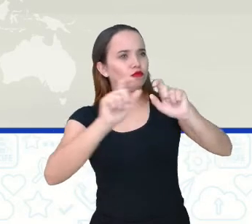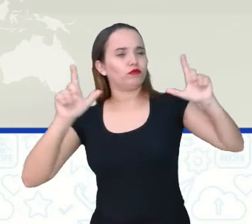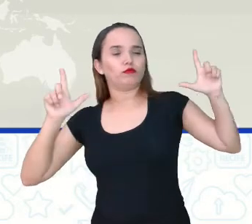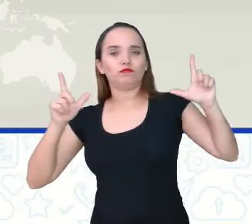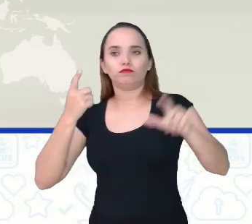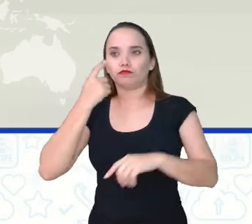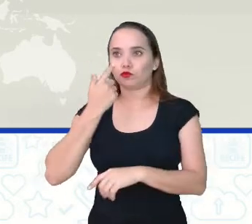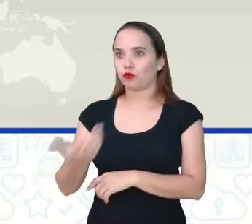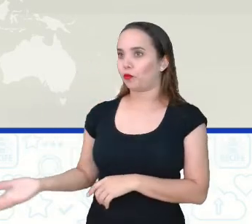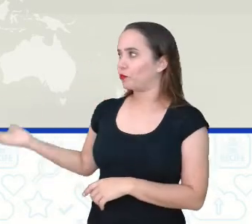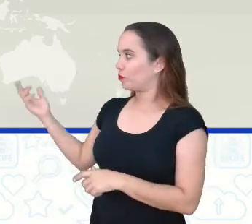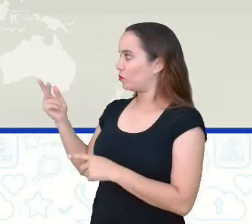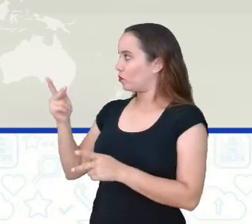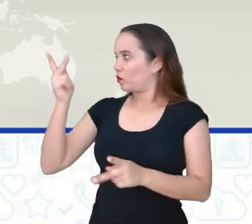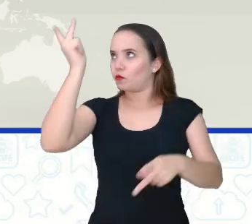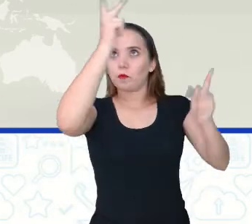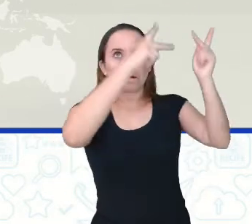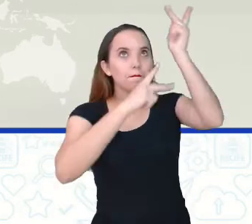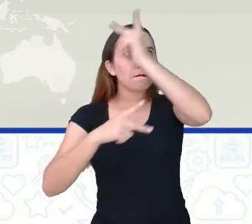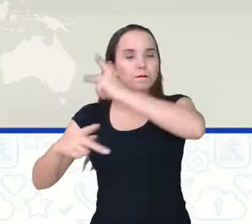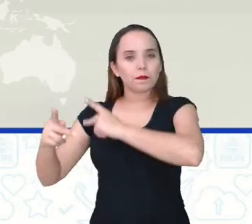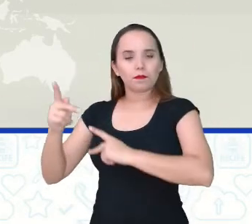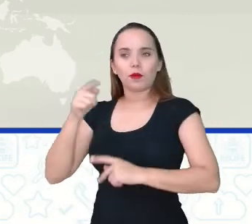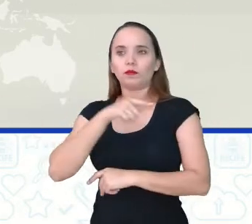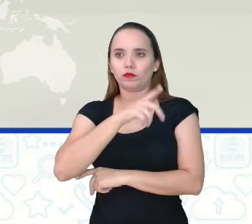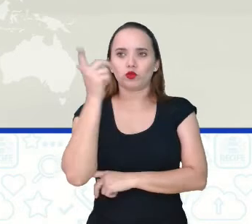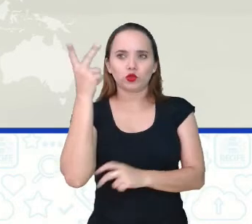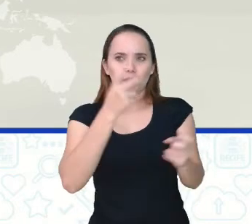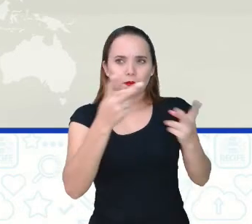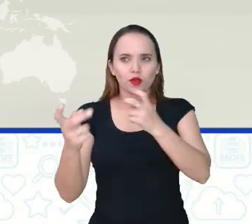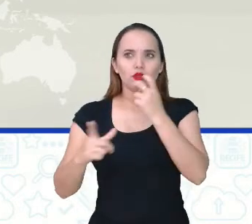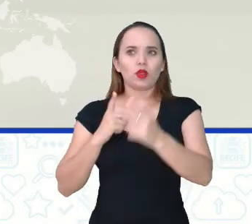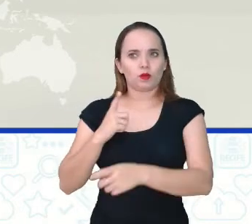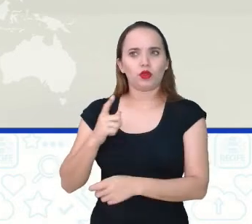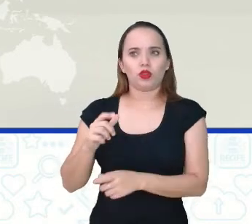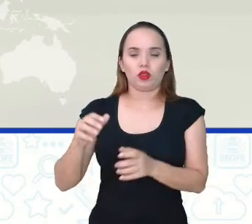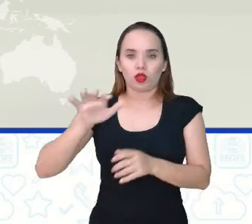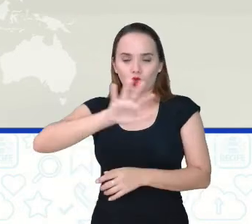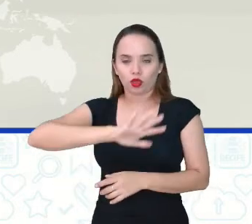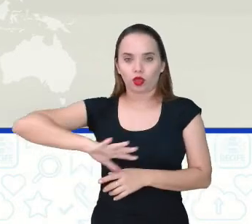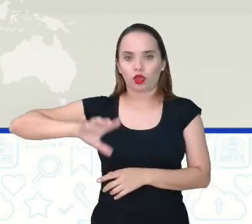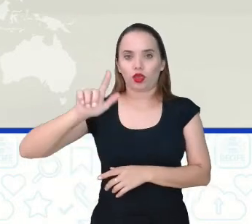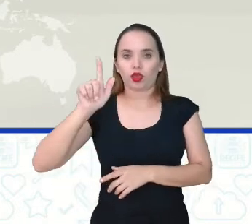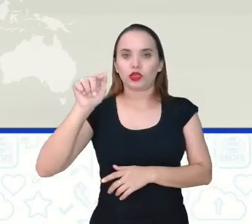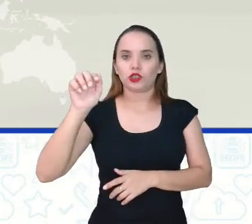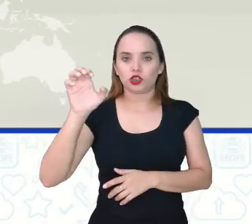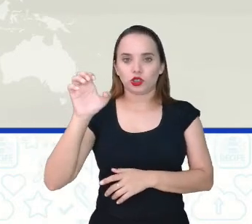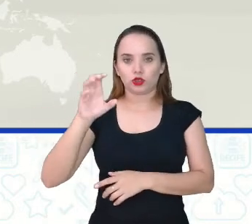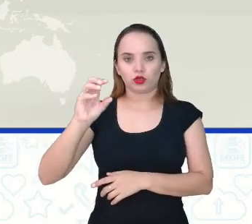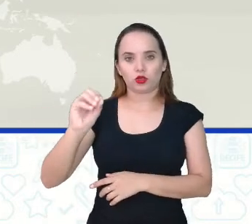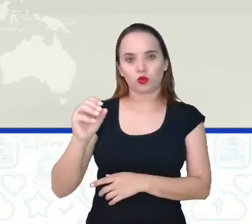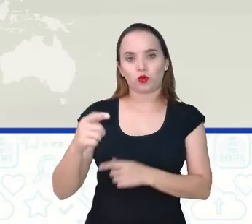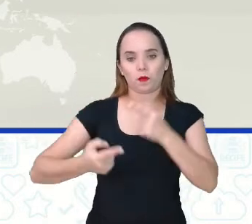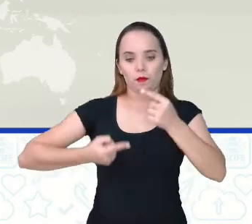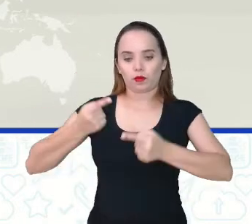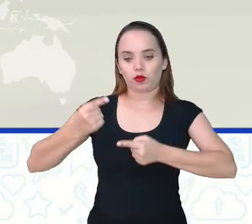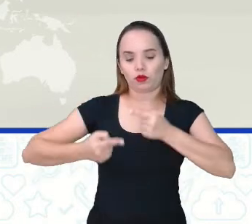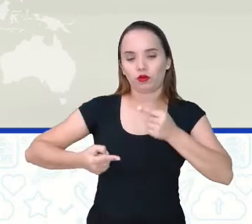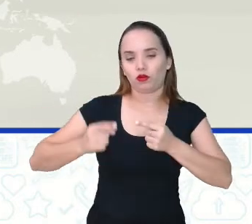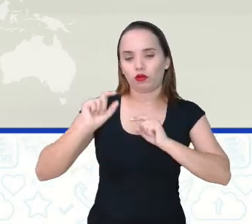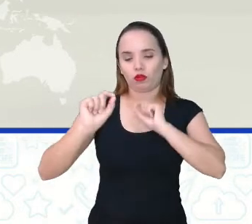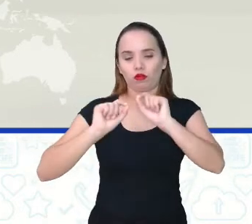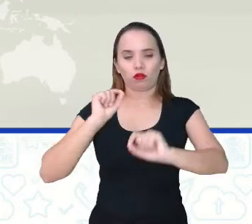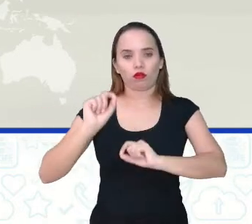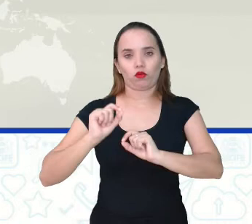Nesse mapinha você vê a divisão, né, que eu falei aí, geopolítica, né, ou geográfica, da América do Norte